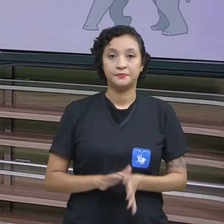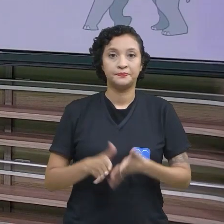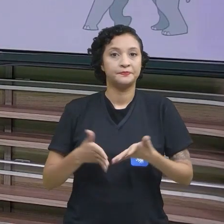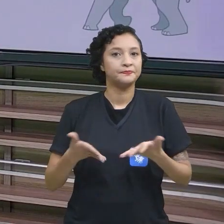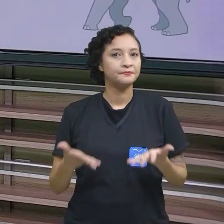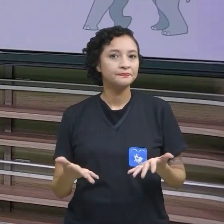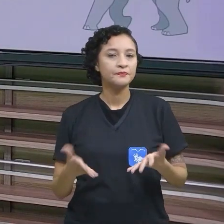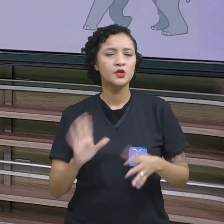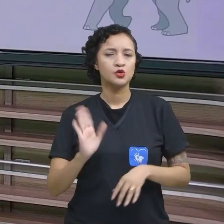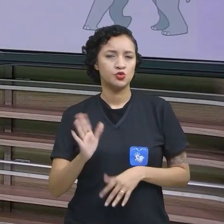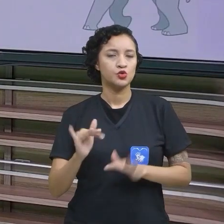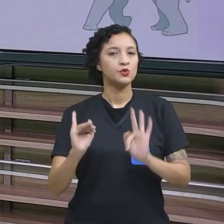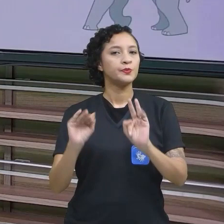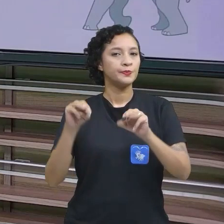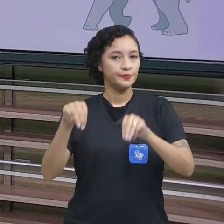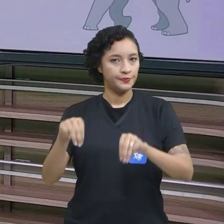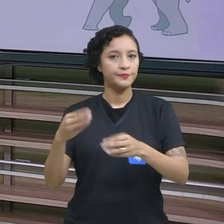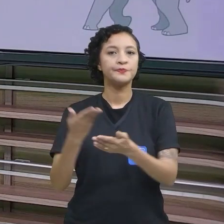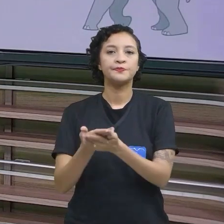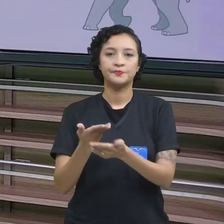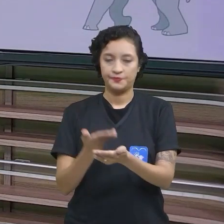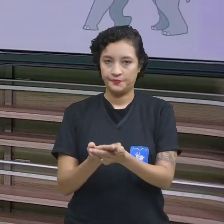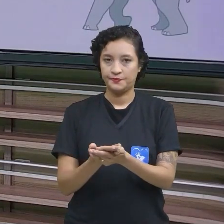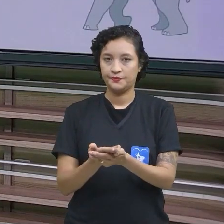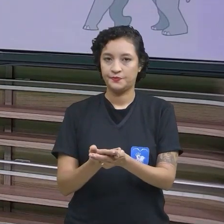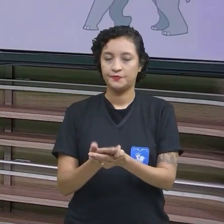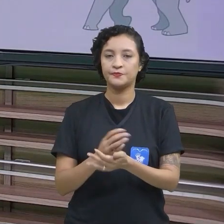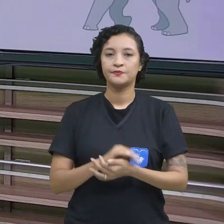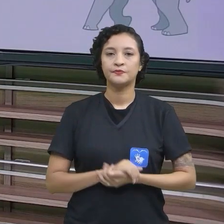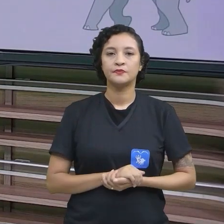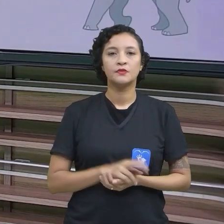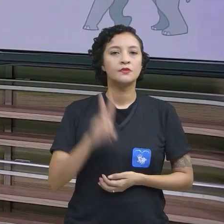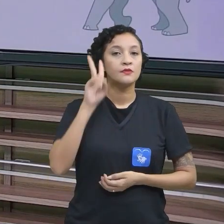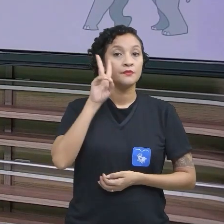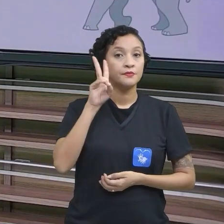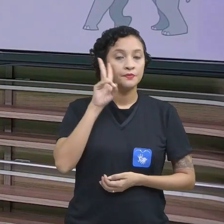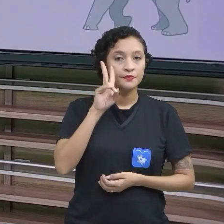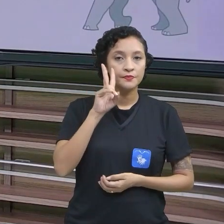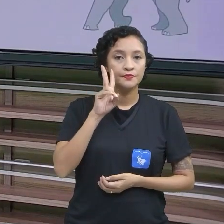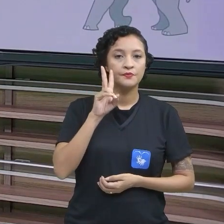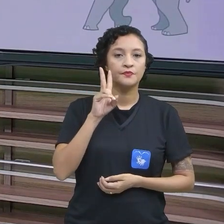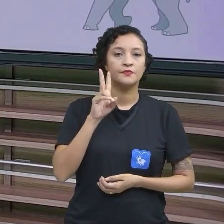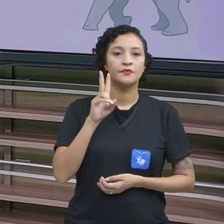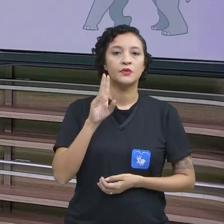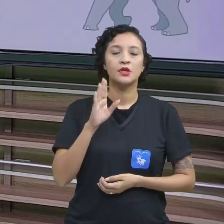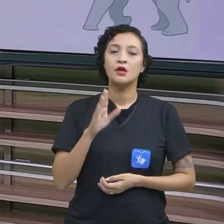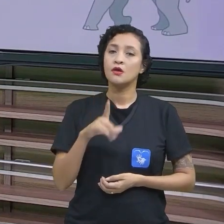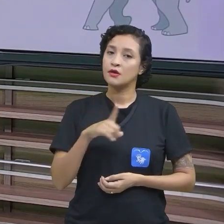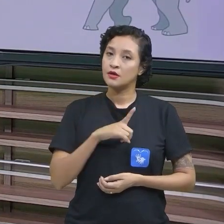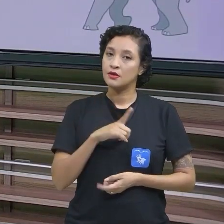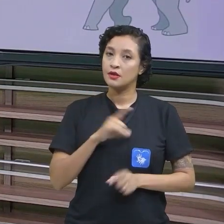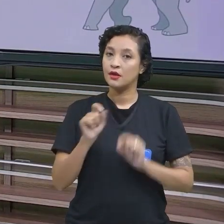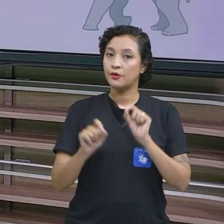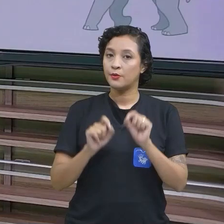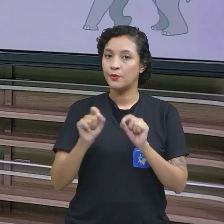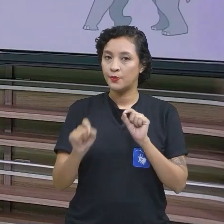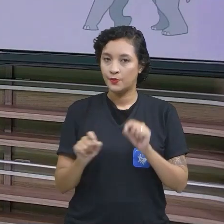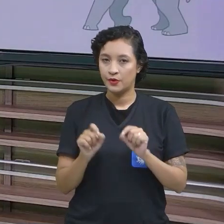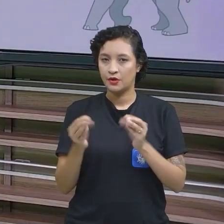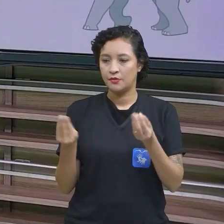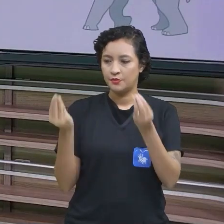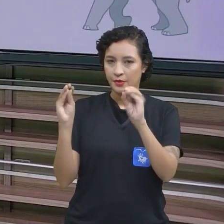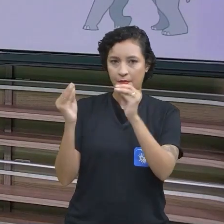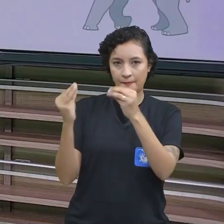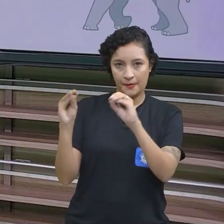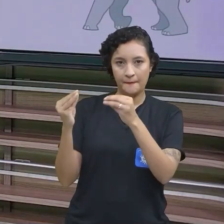Então, chegamos ao final de mais uma aula. Lembrando que nós disponibilizamos as nossas